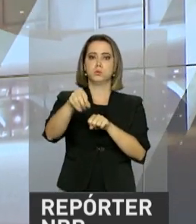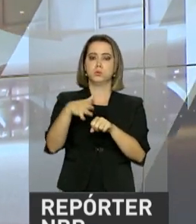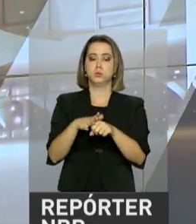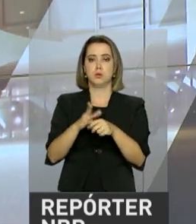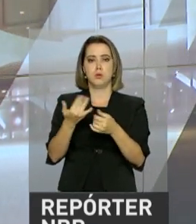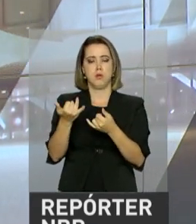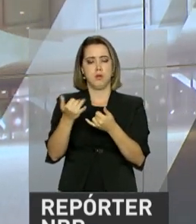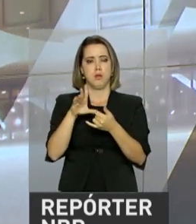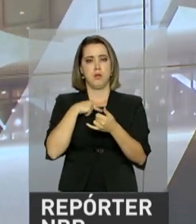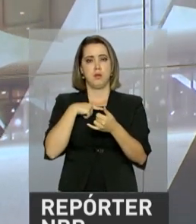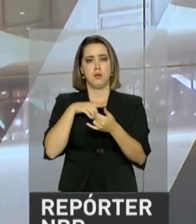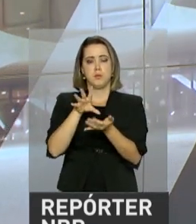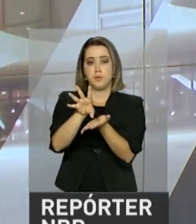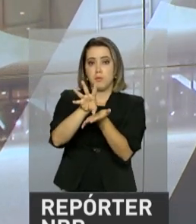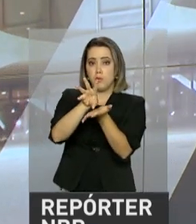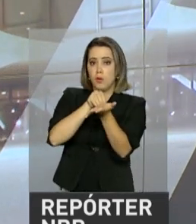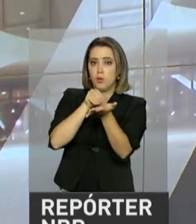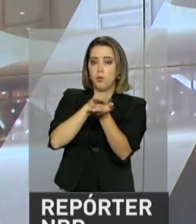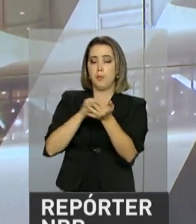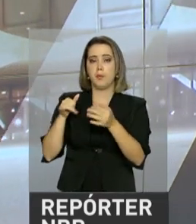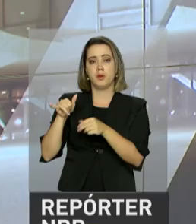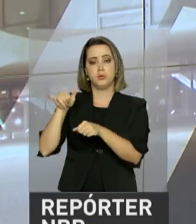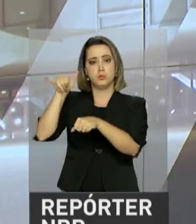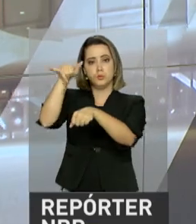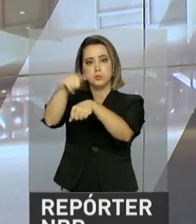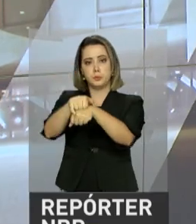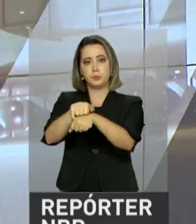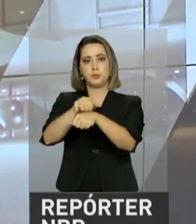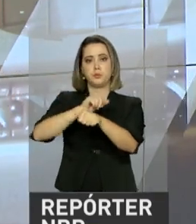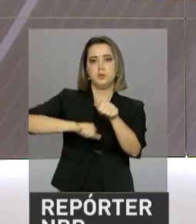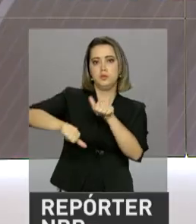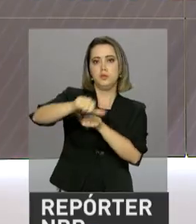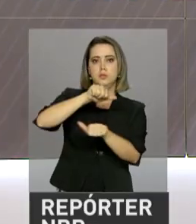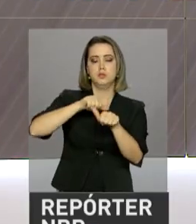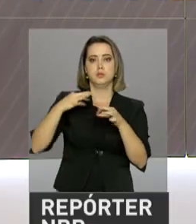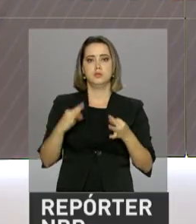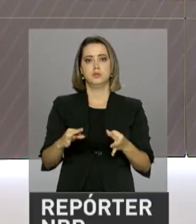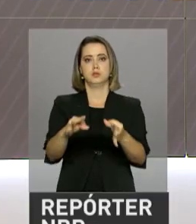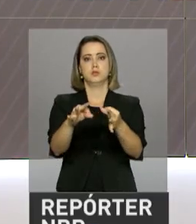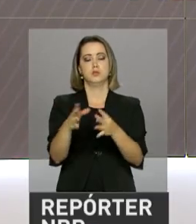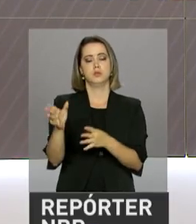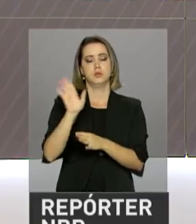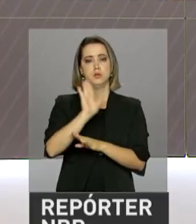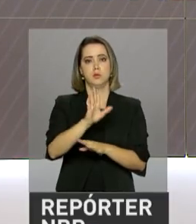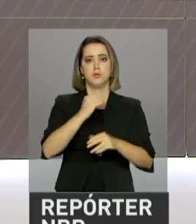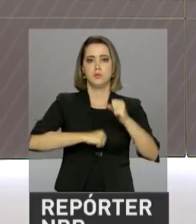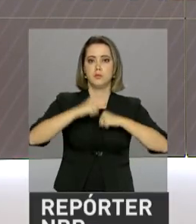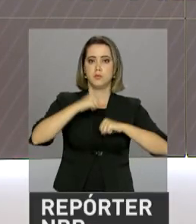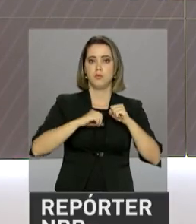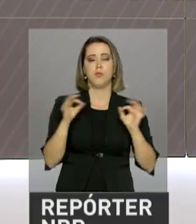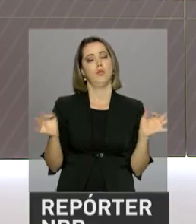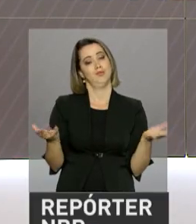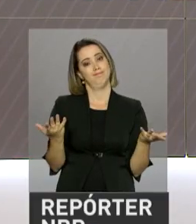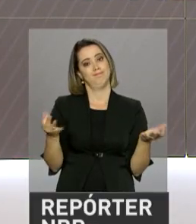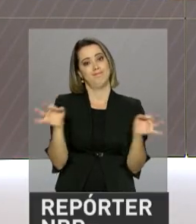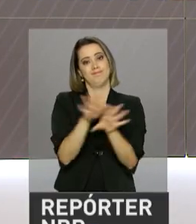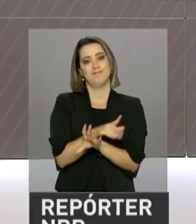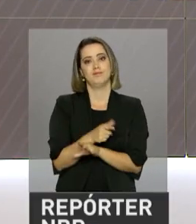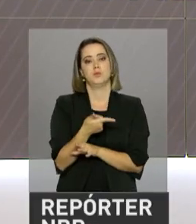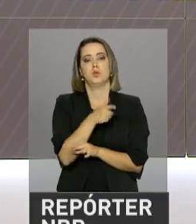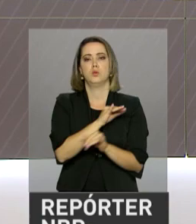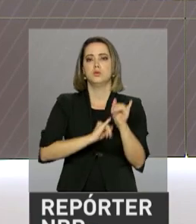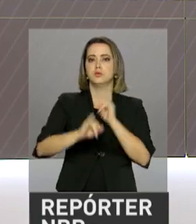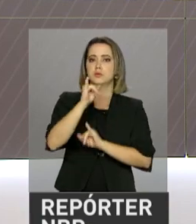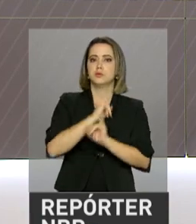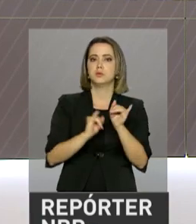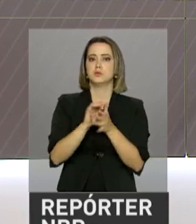a transferência de tecnologia e cooperação industrial. A gente fica por aqui, mas podemos voltar a qualquer momento